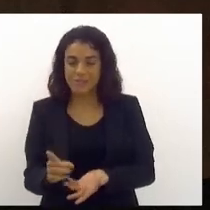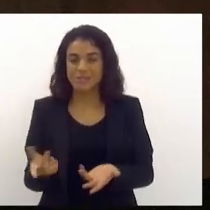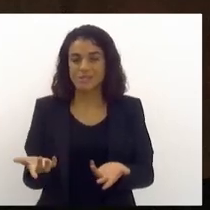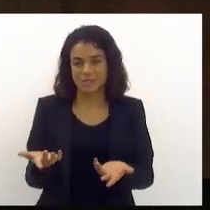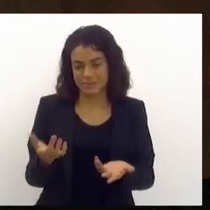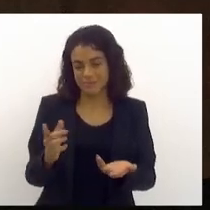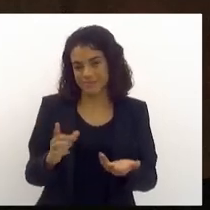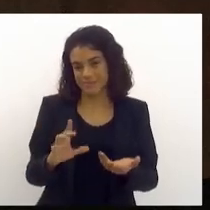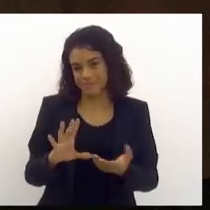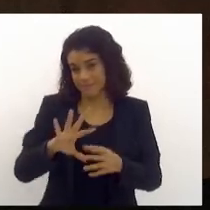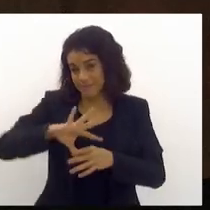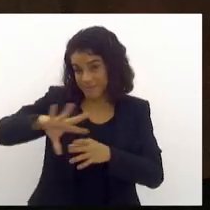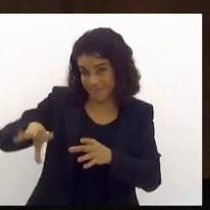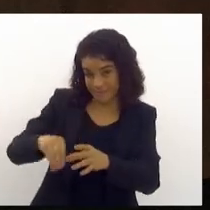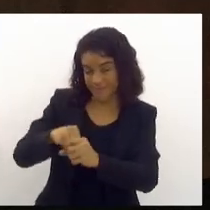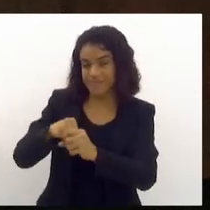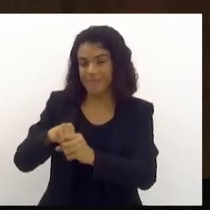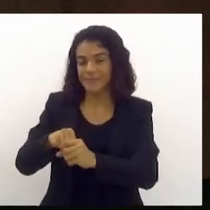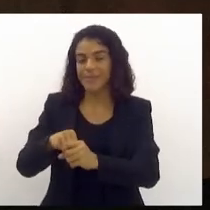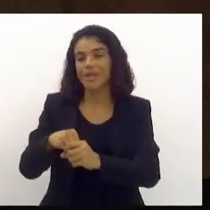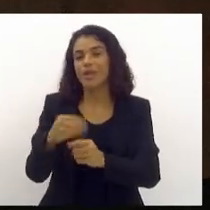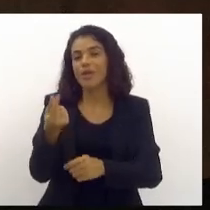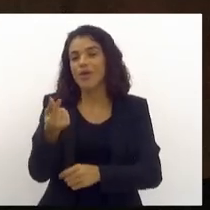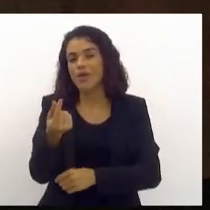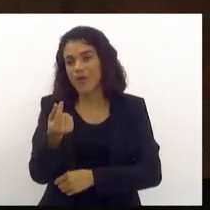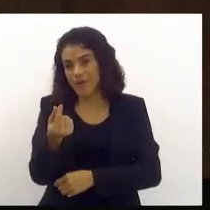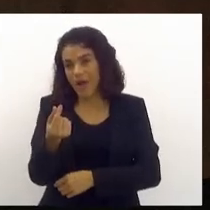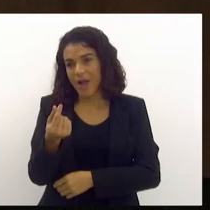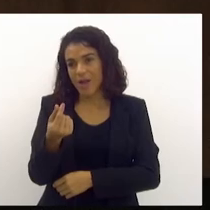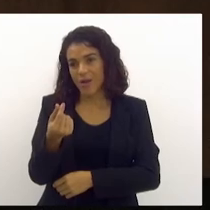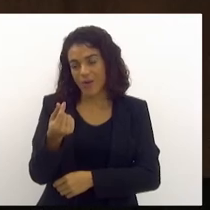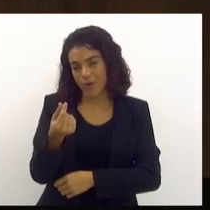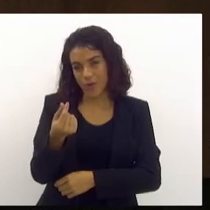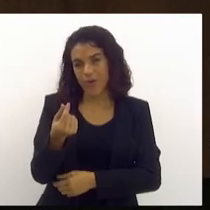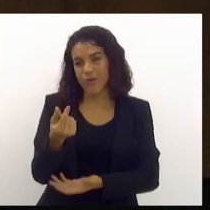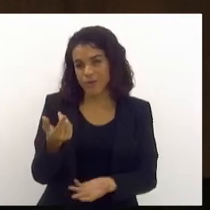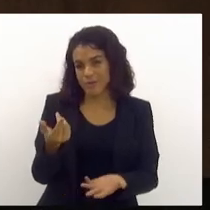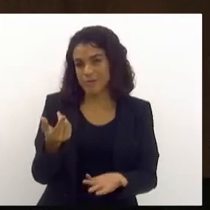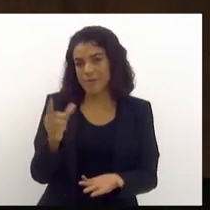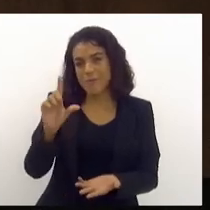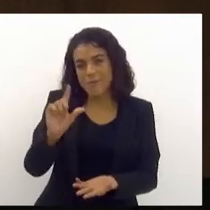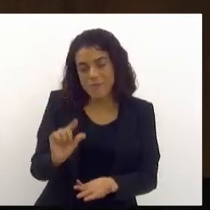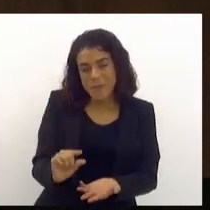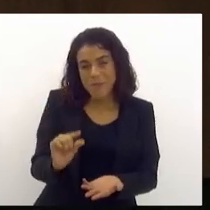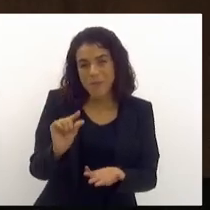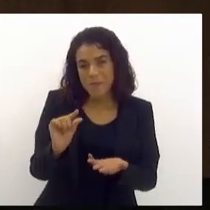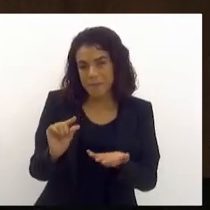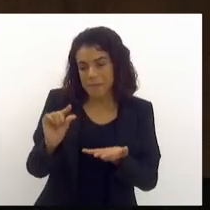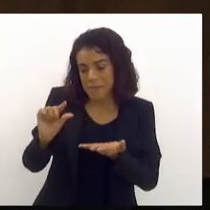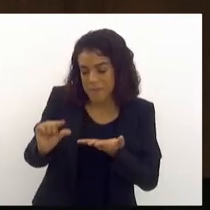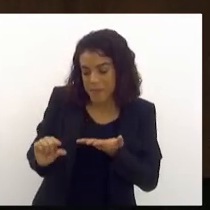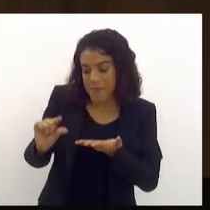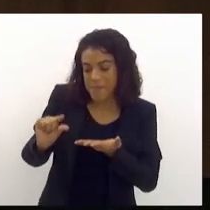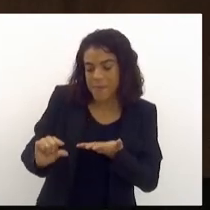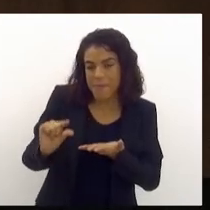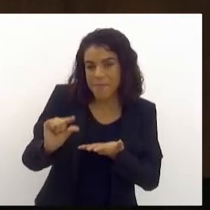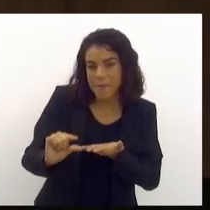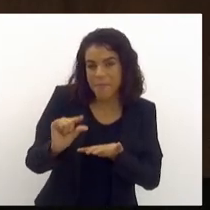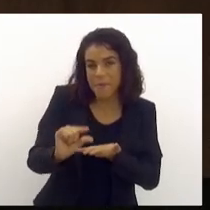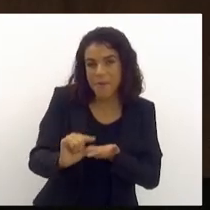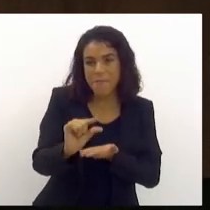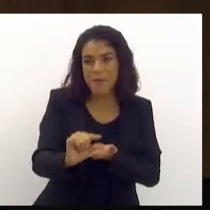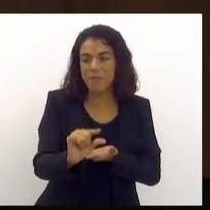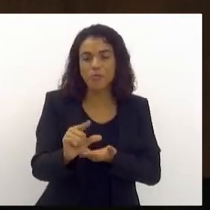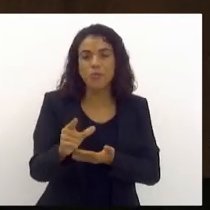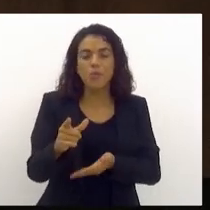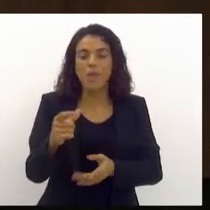deficiente, enfim... E com valores de saldos muito pequenos, que não ia fazer diferença